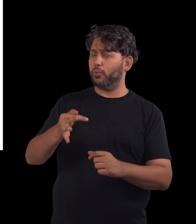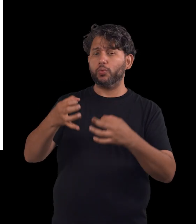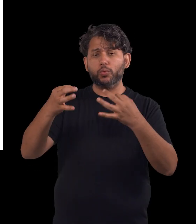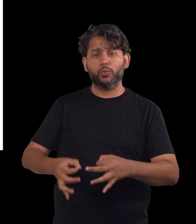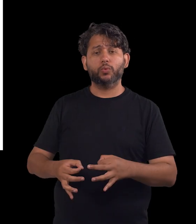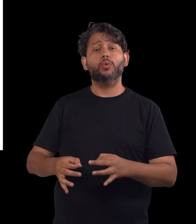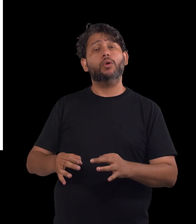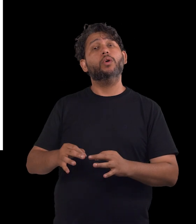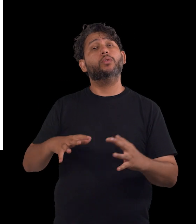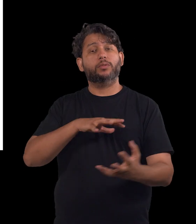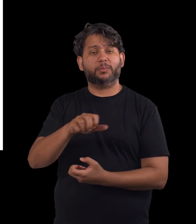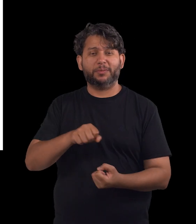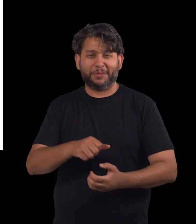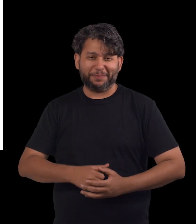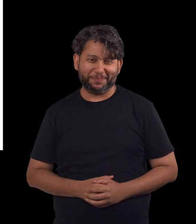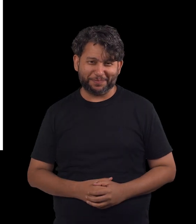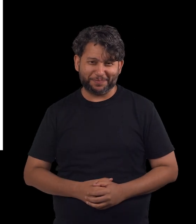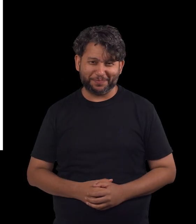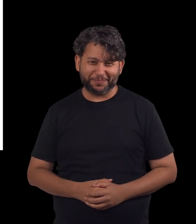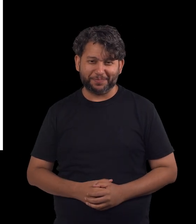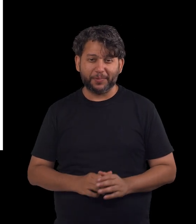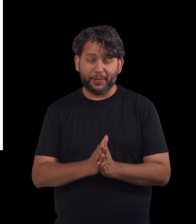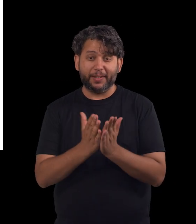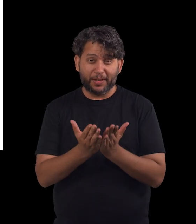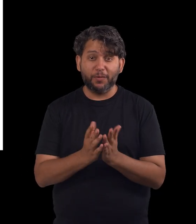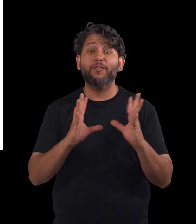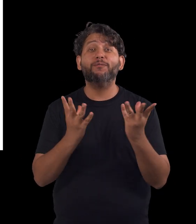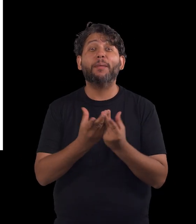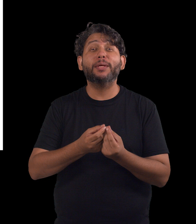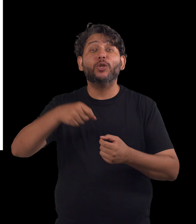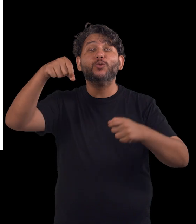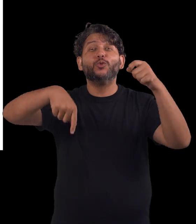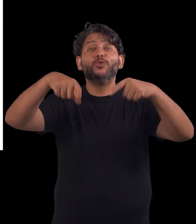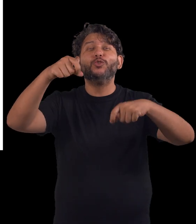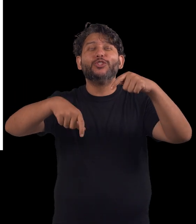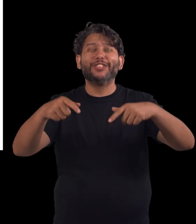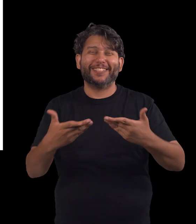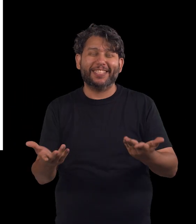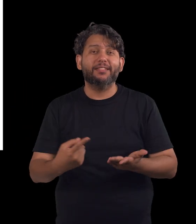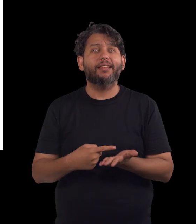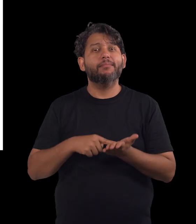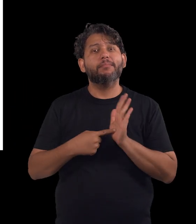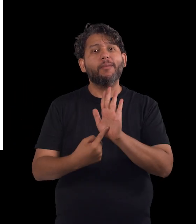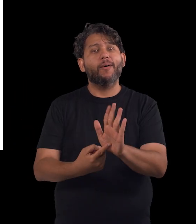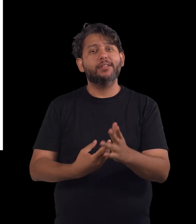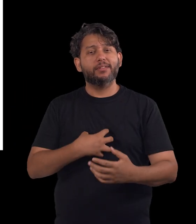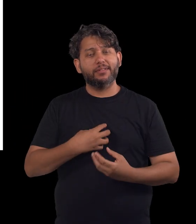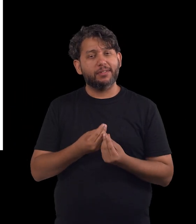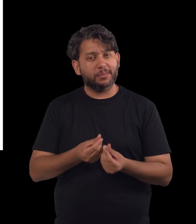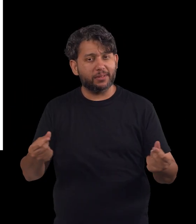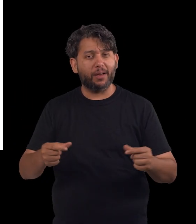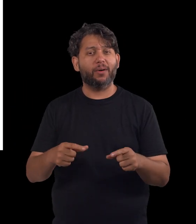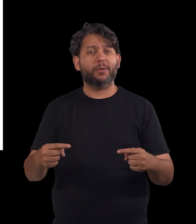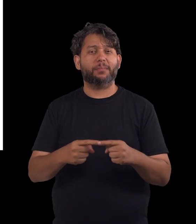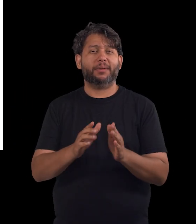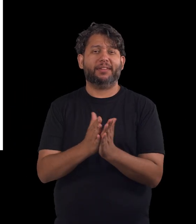e sustentável. A Família de Gotinhas. O livro A Família de Gotinhas amplia essa sensibilização